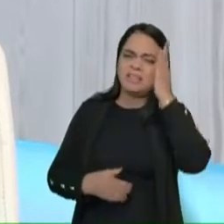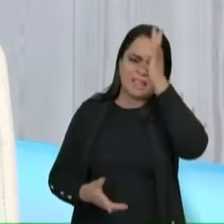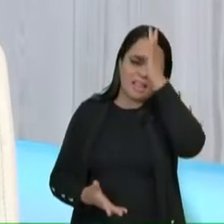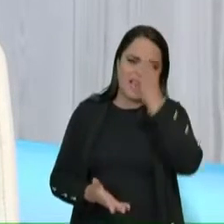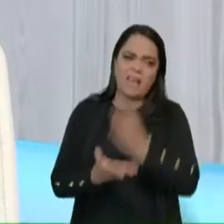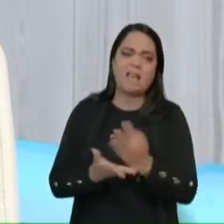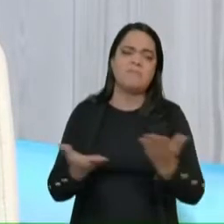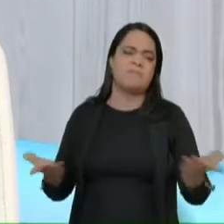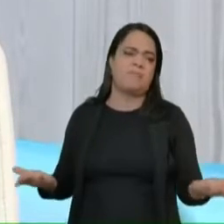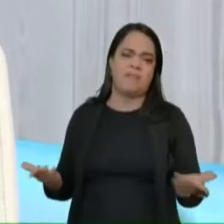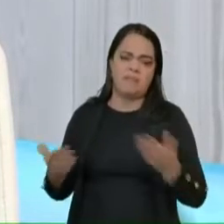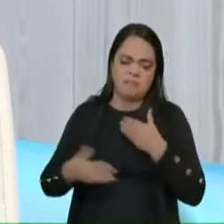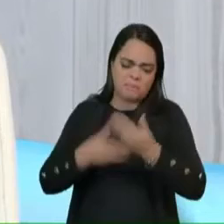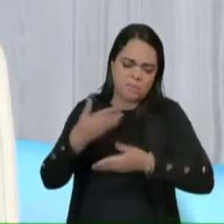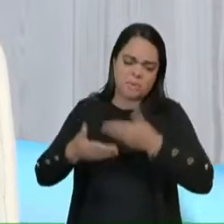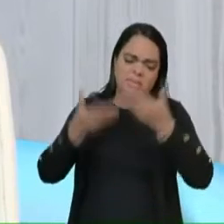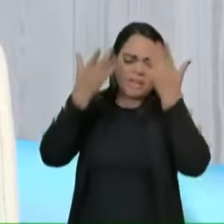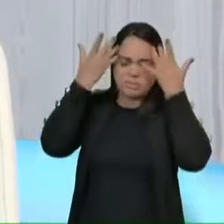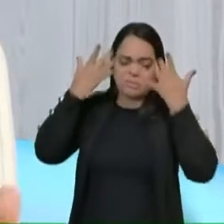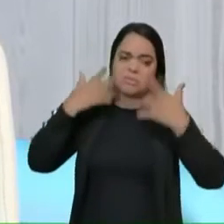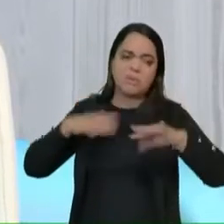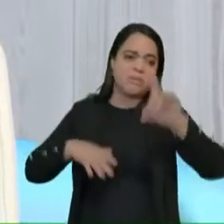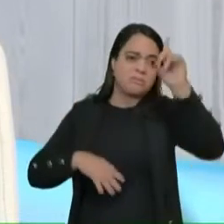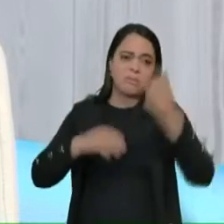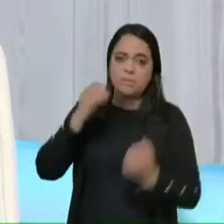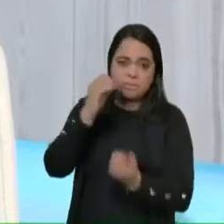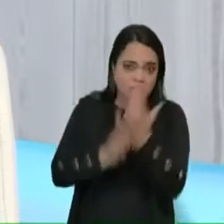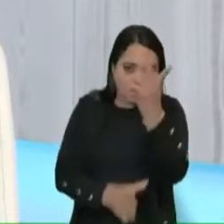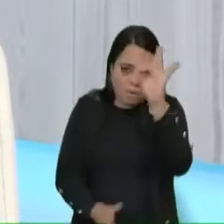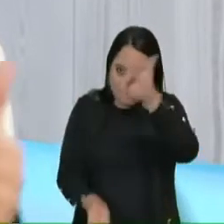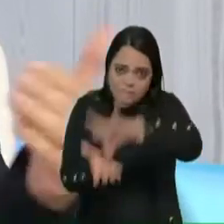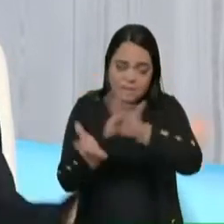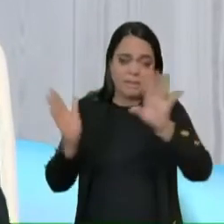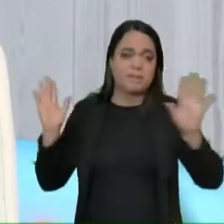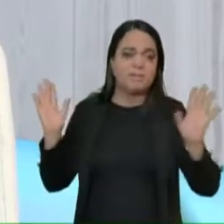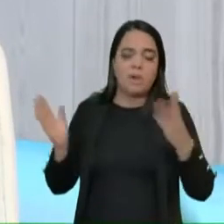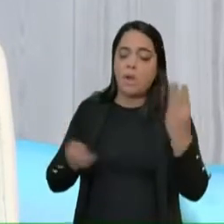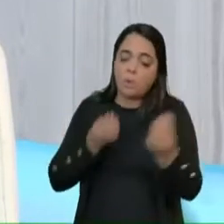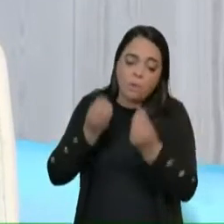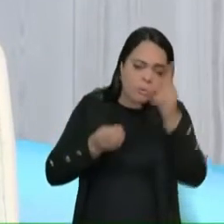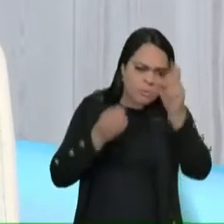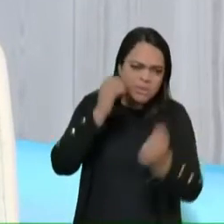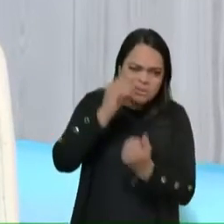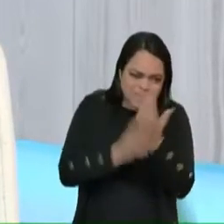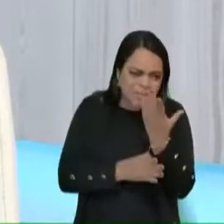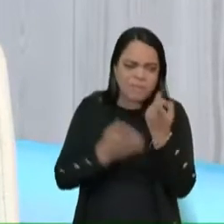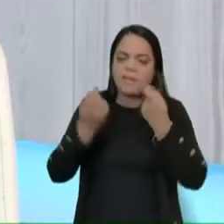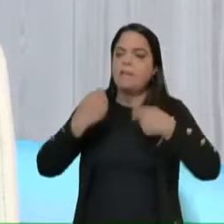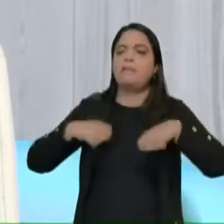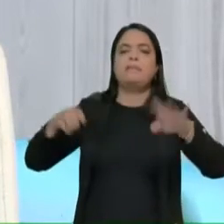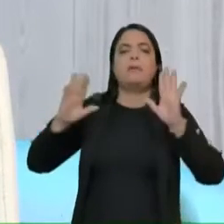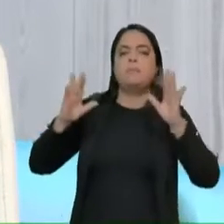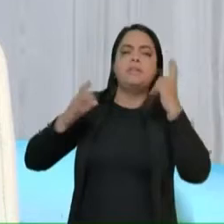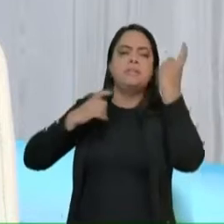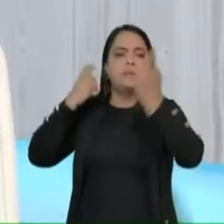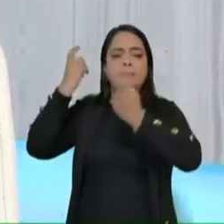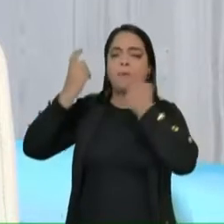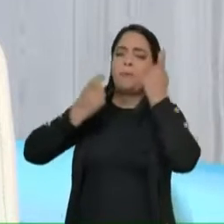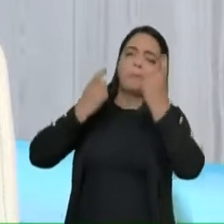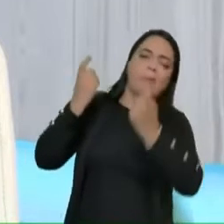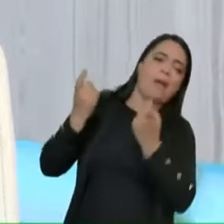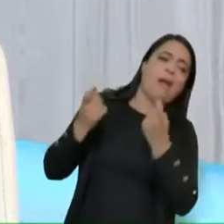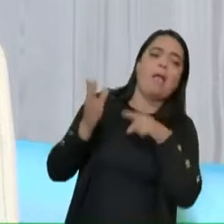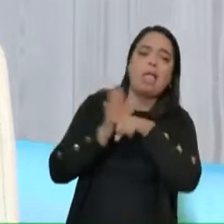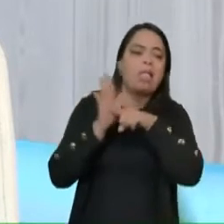como como processo natural Deus criou É Fato né como criou a gente não precisa ficar se preocupando